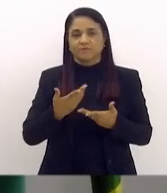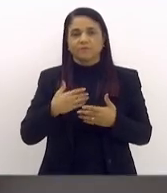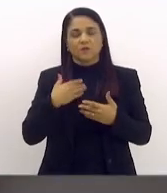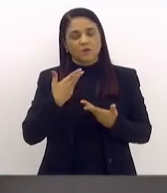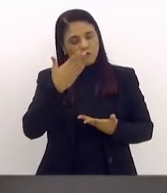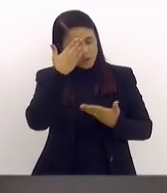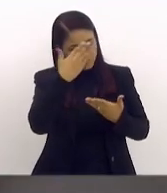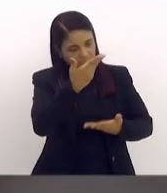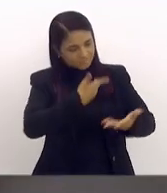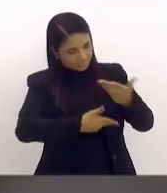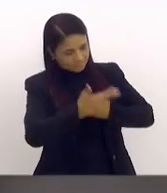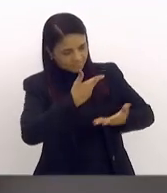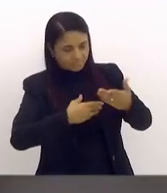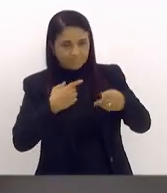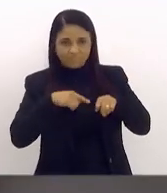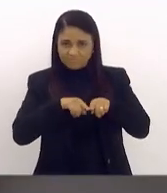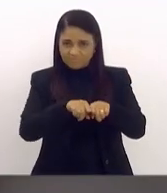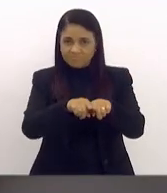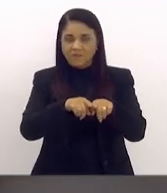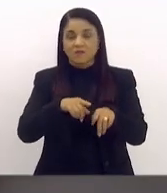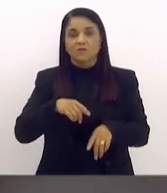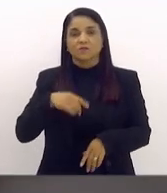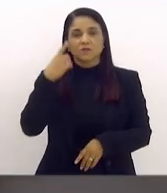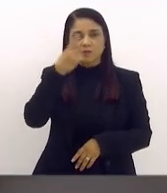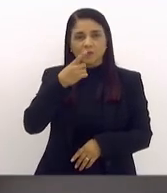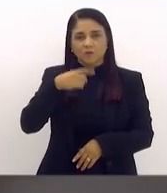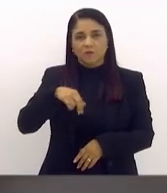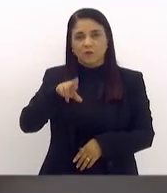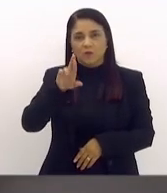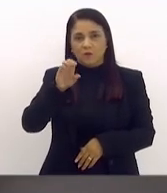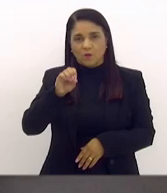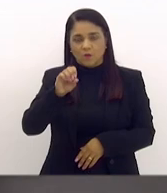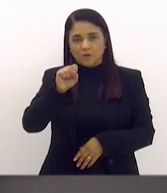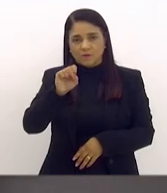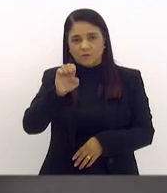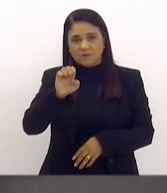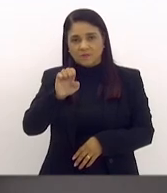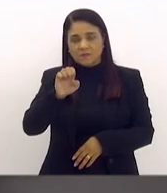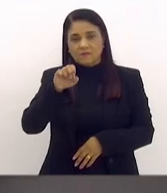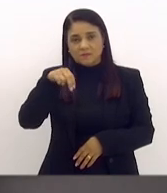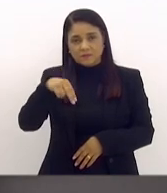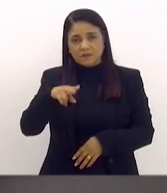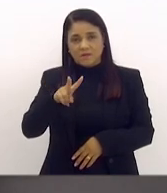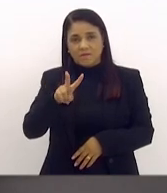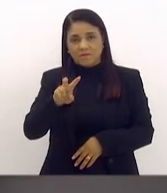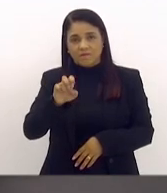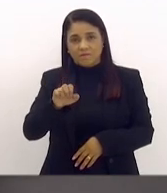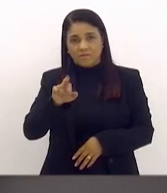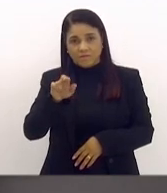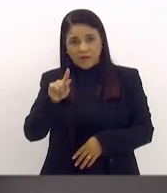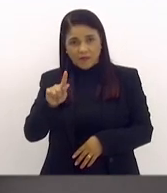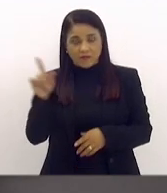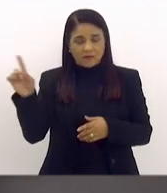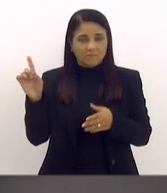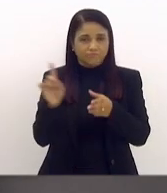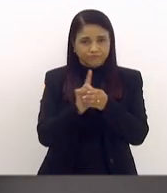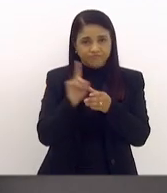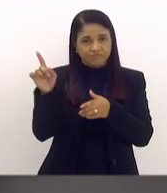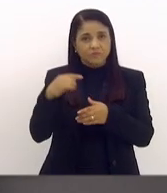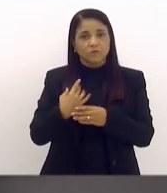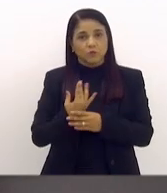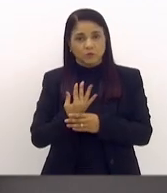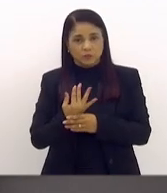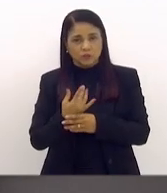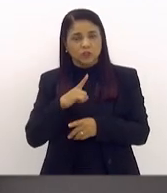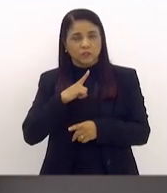do deputado Rosenberg não é não é sem sem motivo que ele faz parte dessa comissão não é lá em Duque de Caxias tem